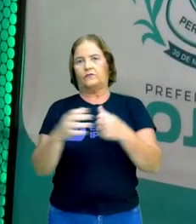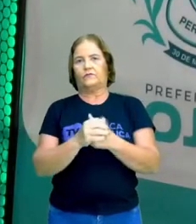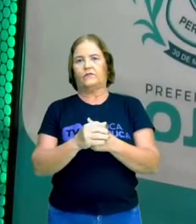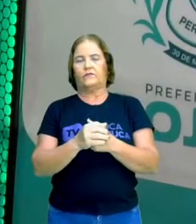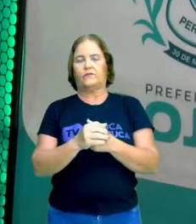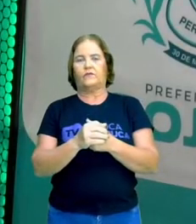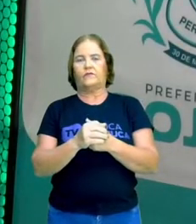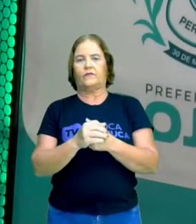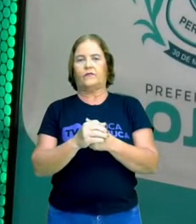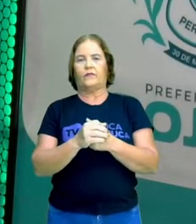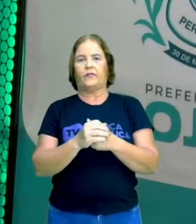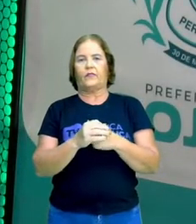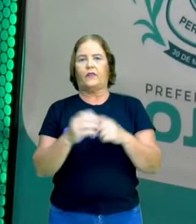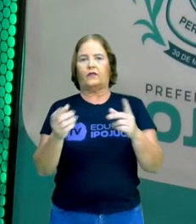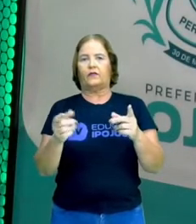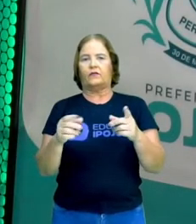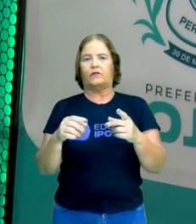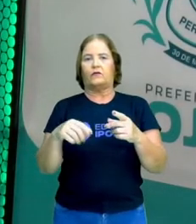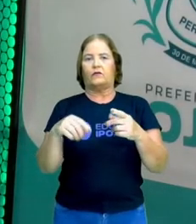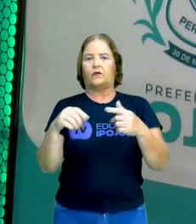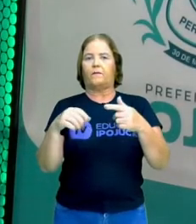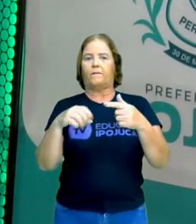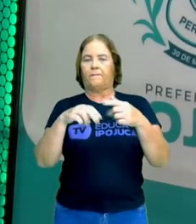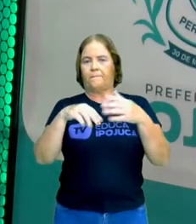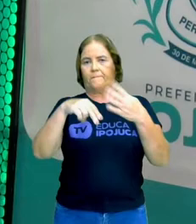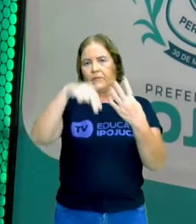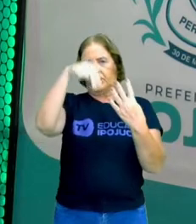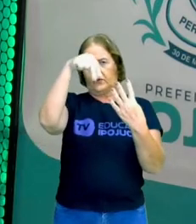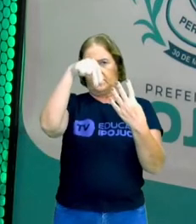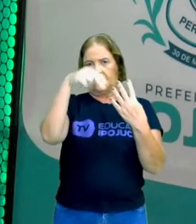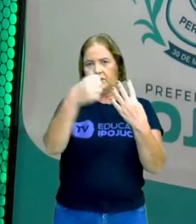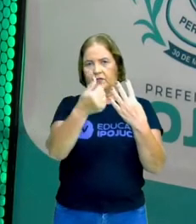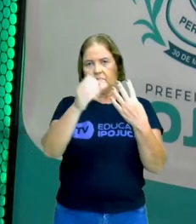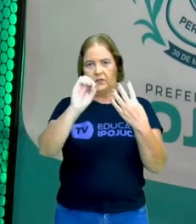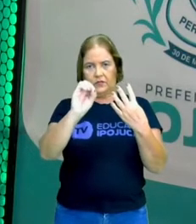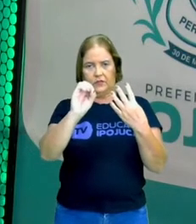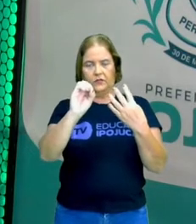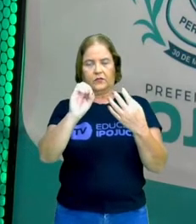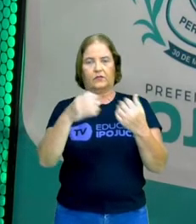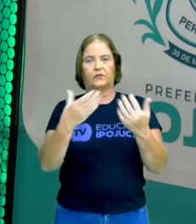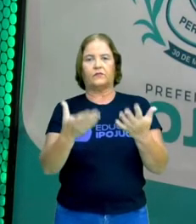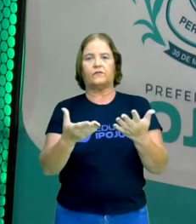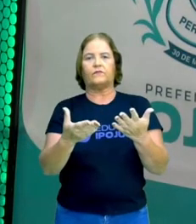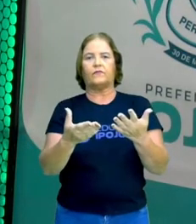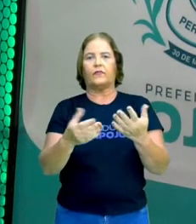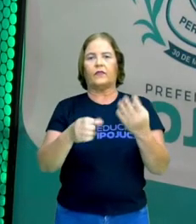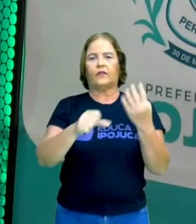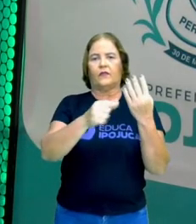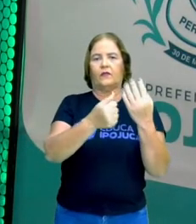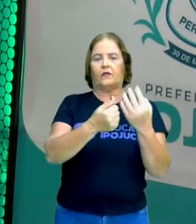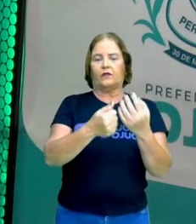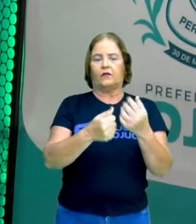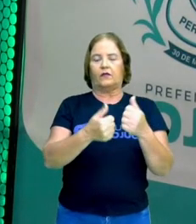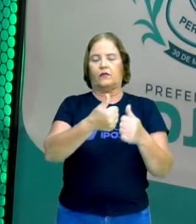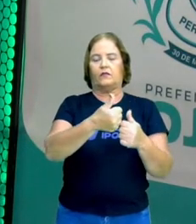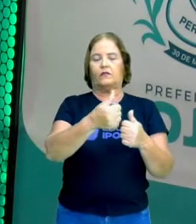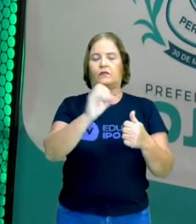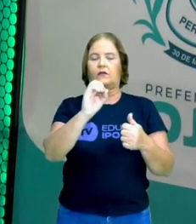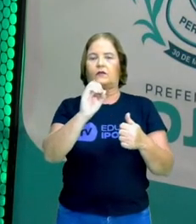lá. Potência agora de base 10. Você já estudou isso. 10 elevado a 0,